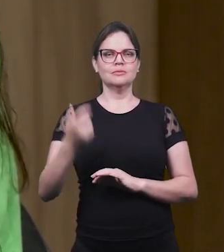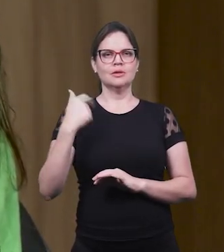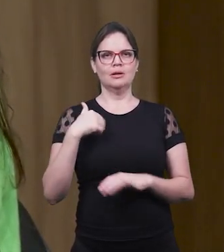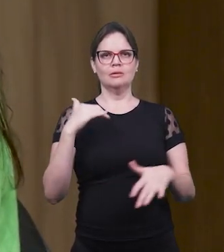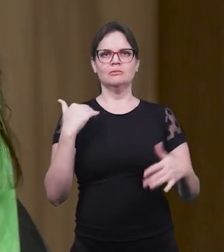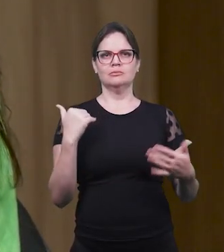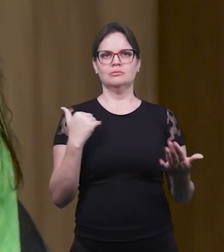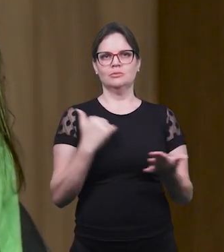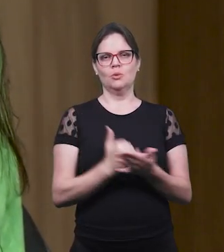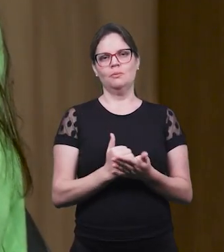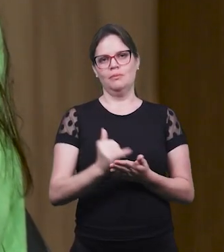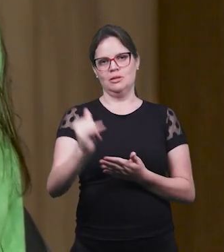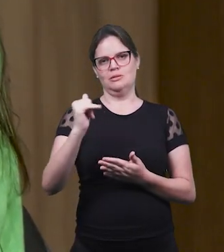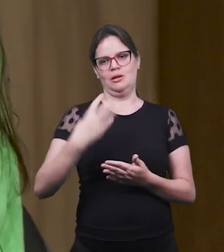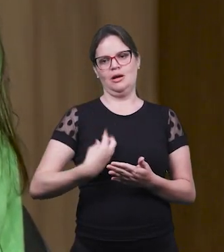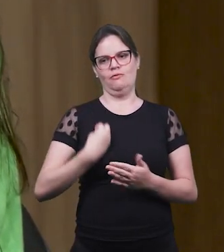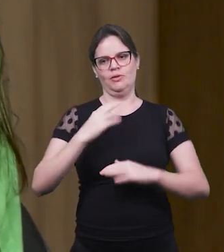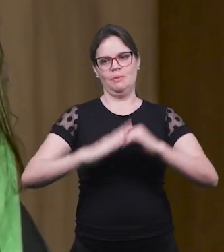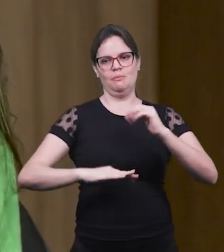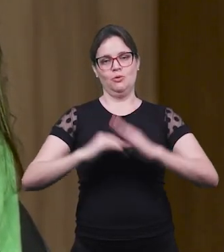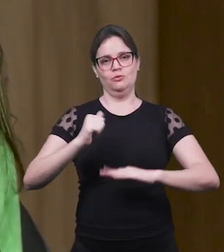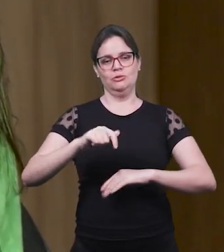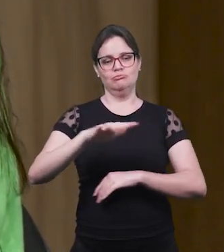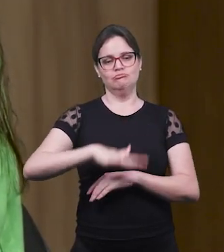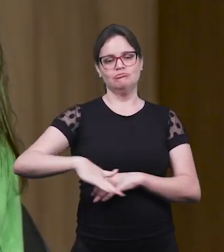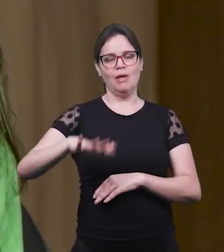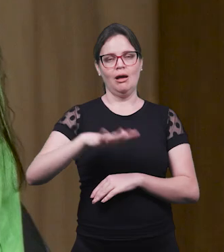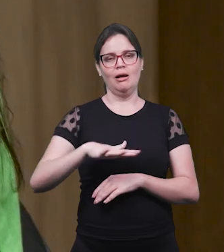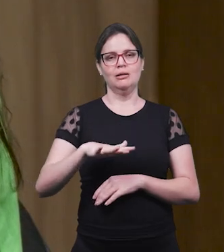comecei a minha vida profissional trabalhando